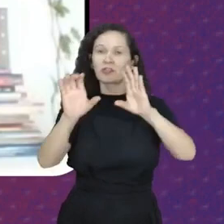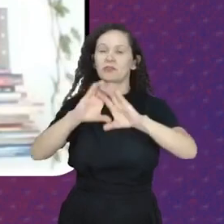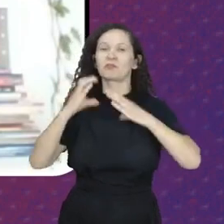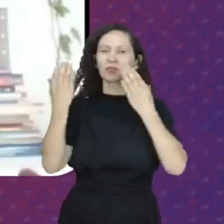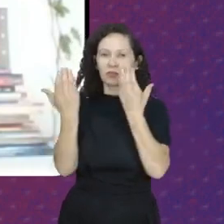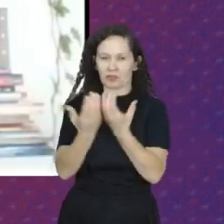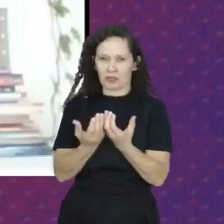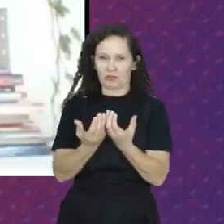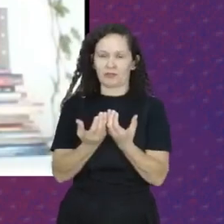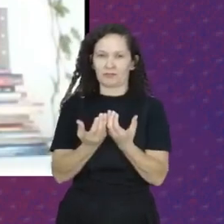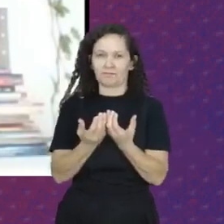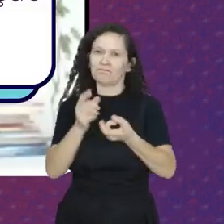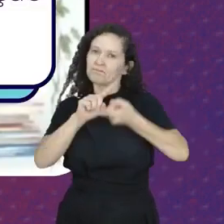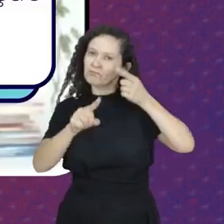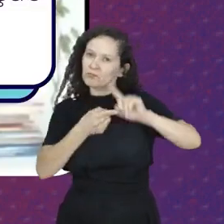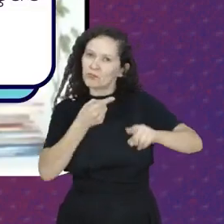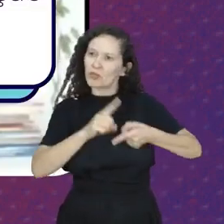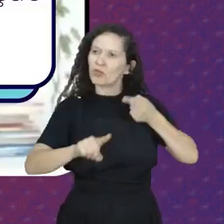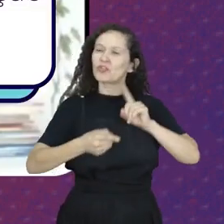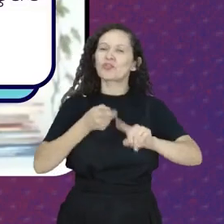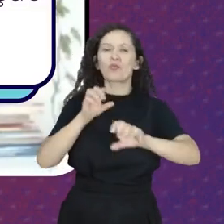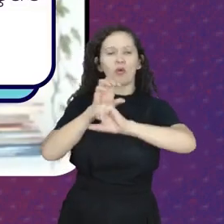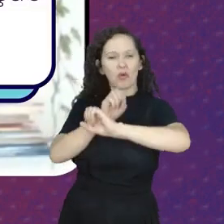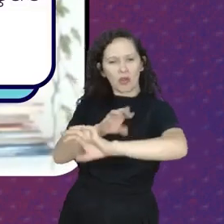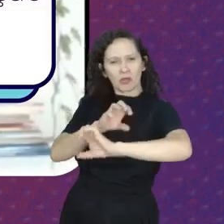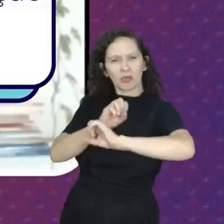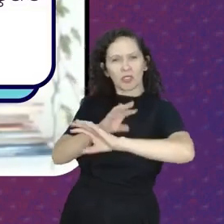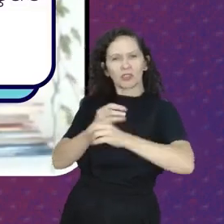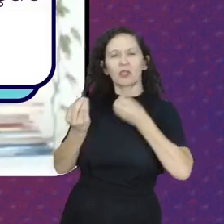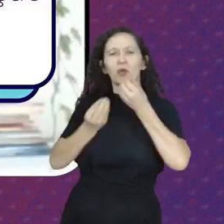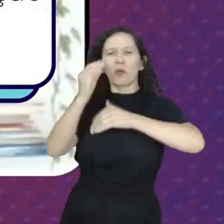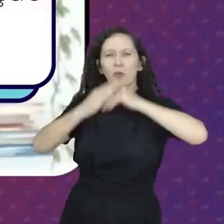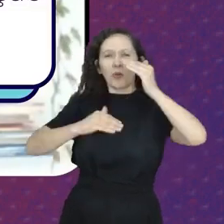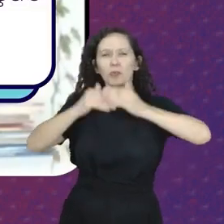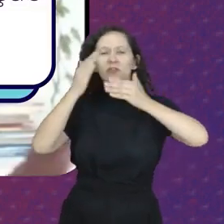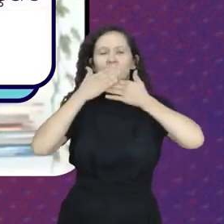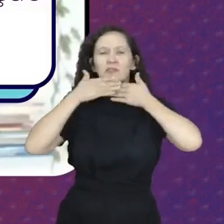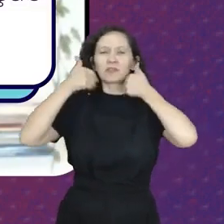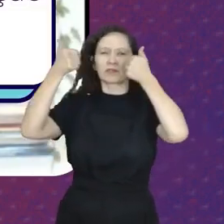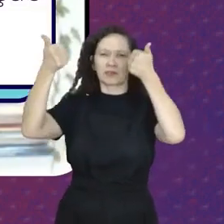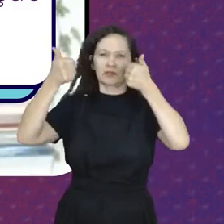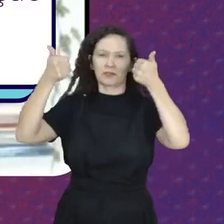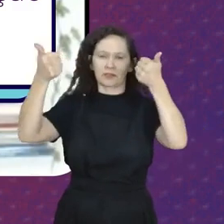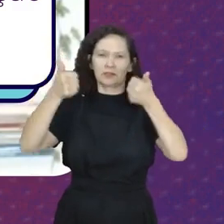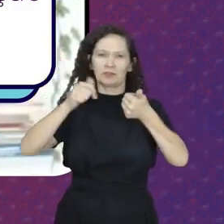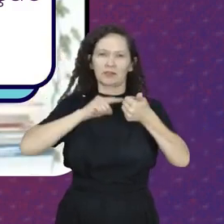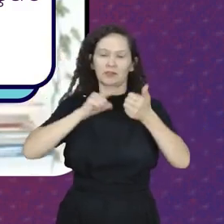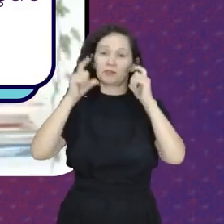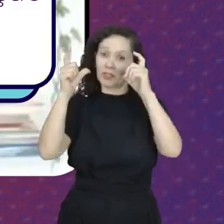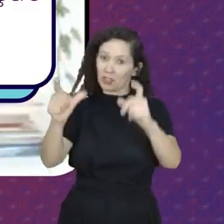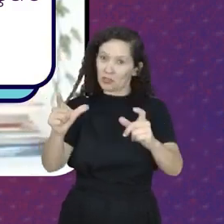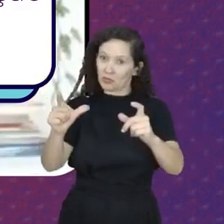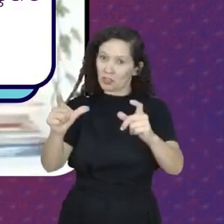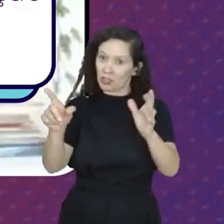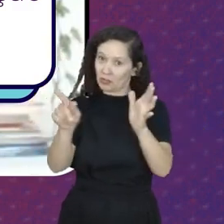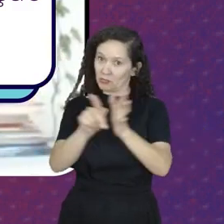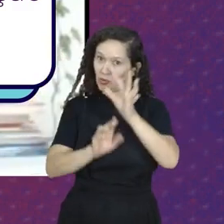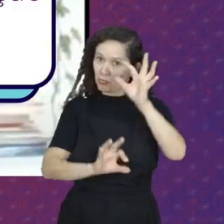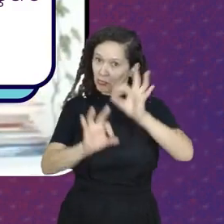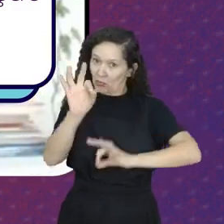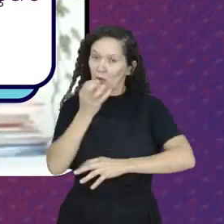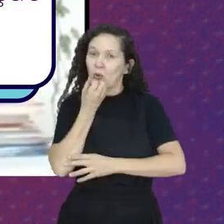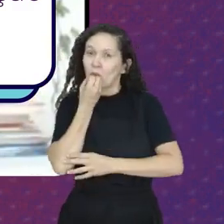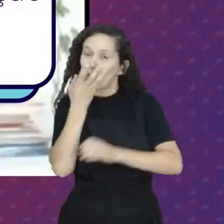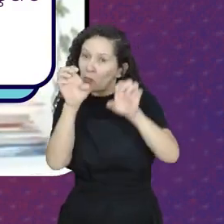coletiva que articula cuidado e educação com profissionais qualificados e em espaços físicos com